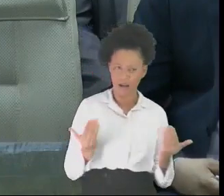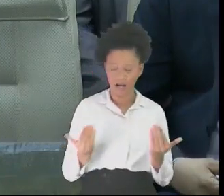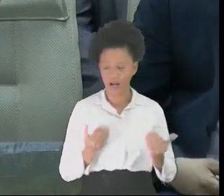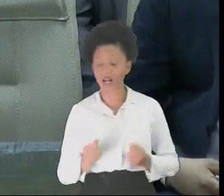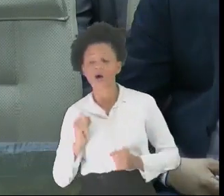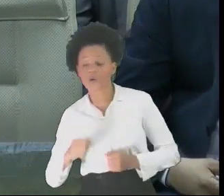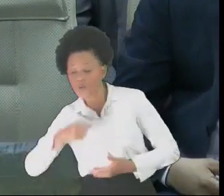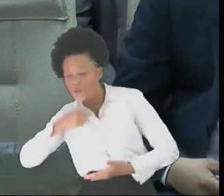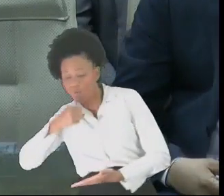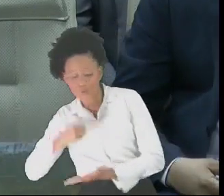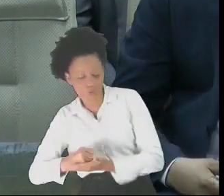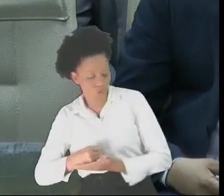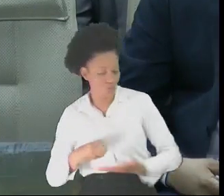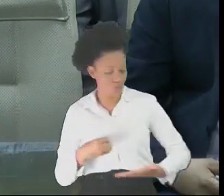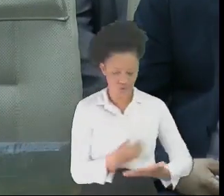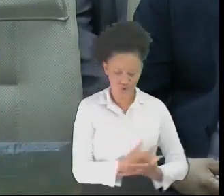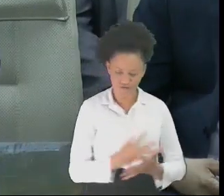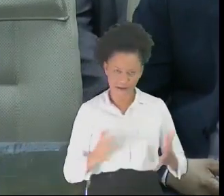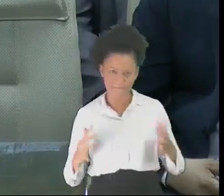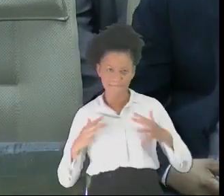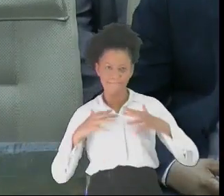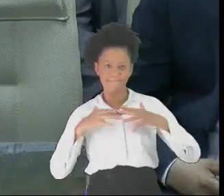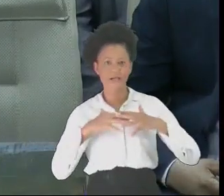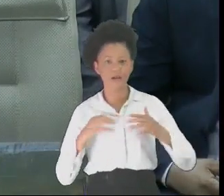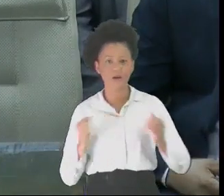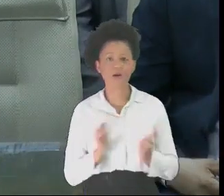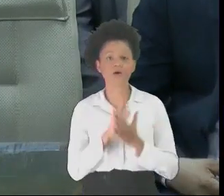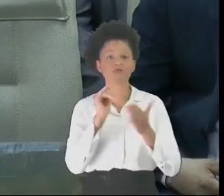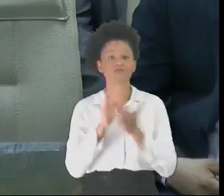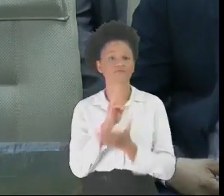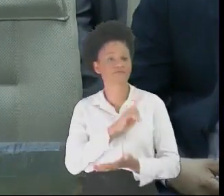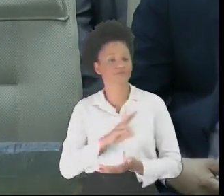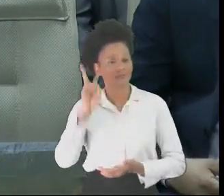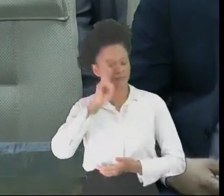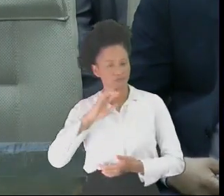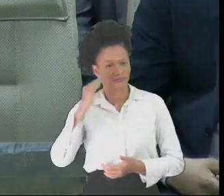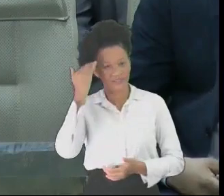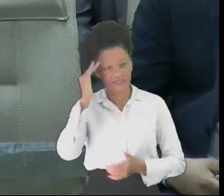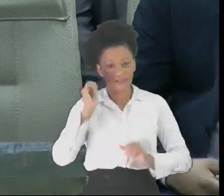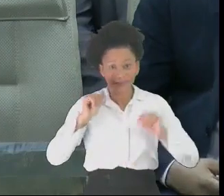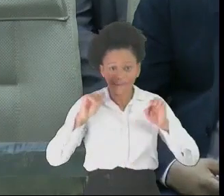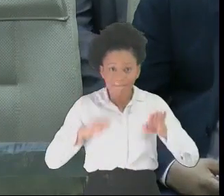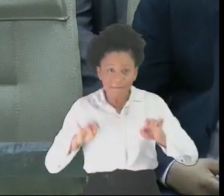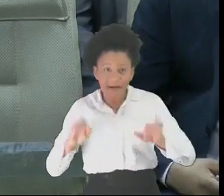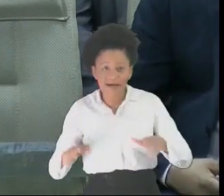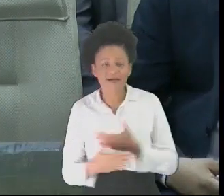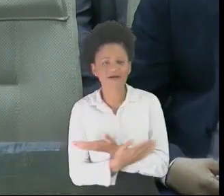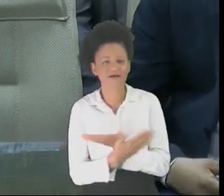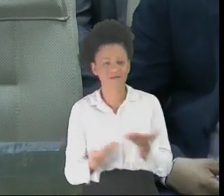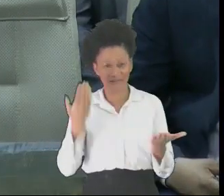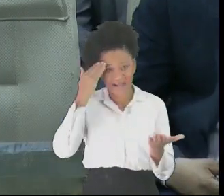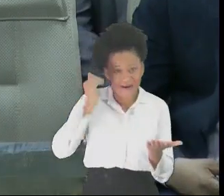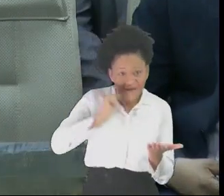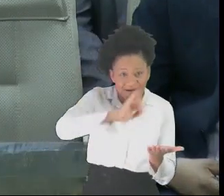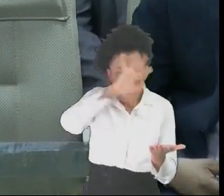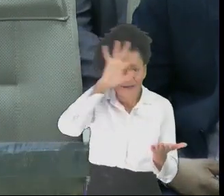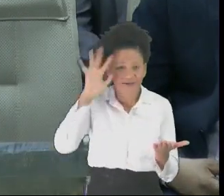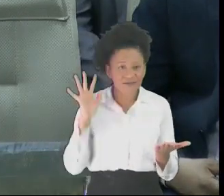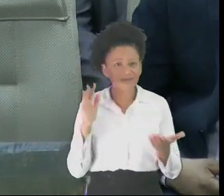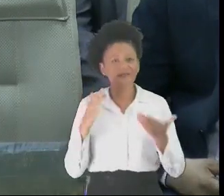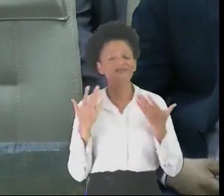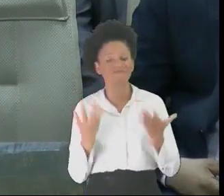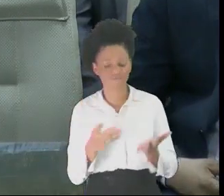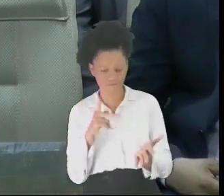Testamento e o Novo Testamento. Louvado seja o nome do Senhor. Então os irmãos entenderam bem. Os irmãos compreenderam, né?